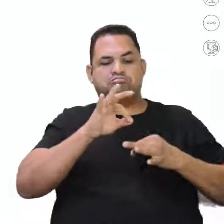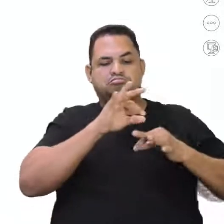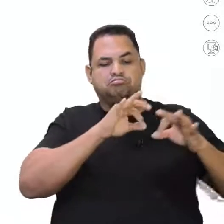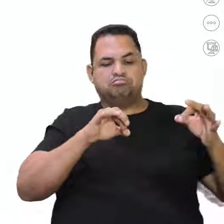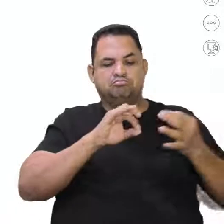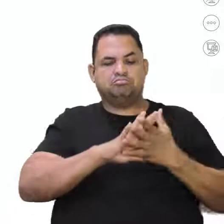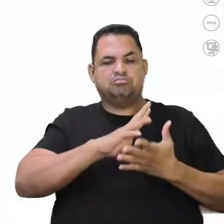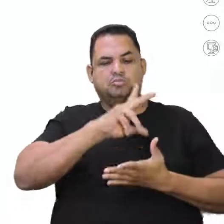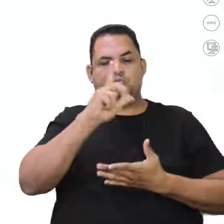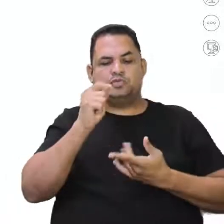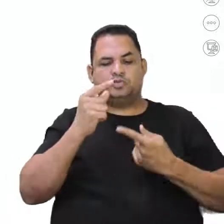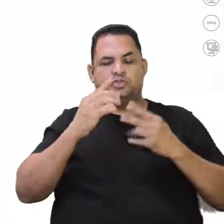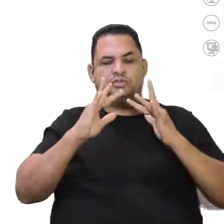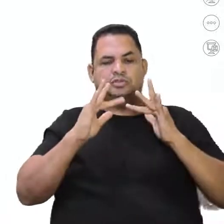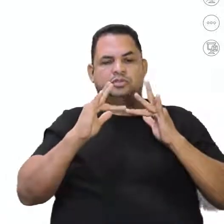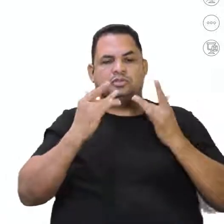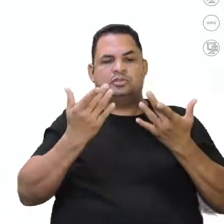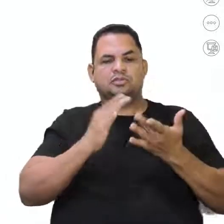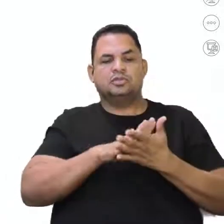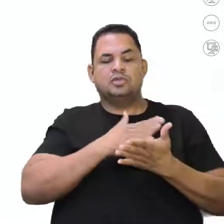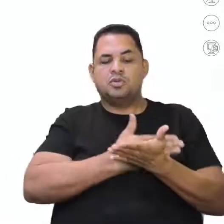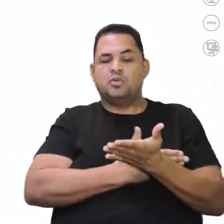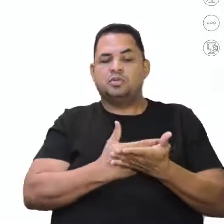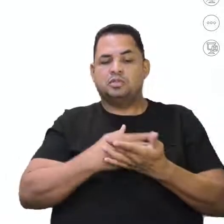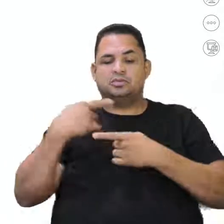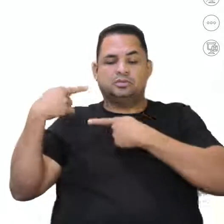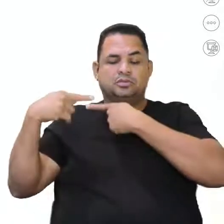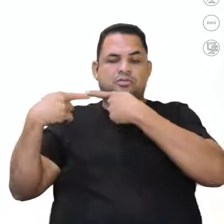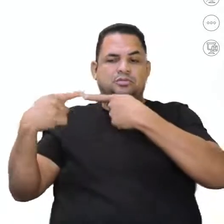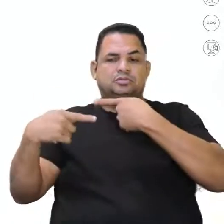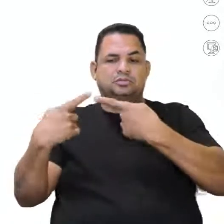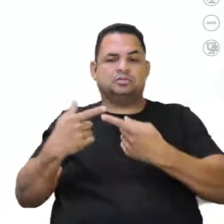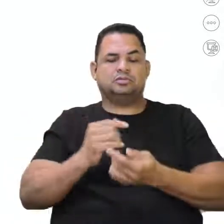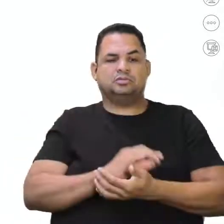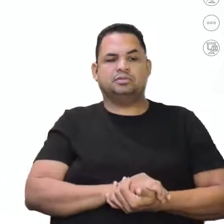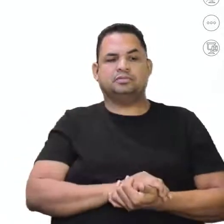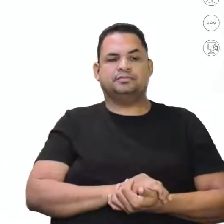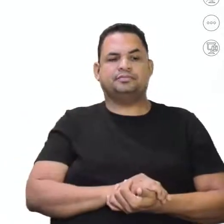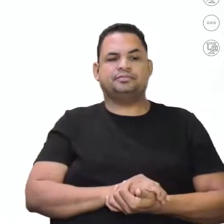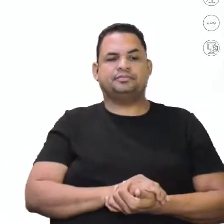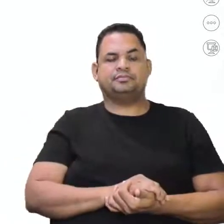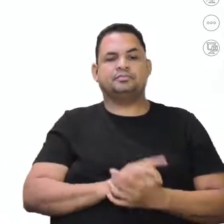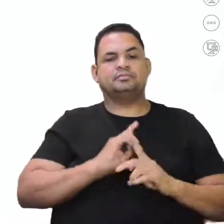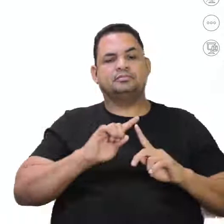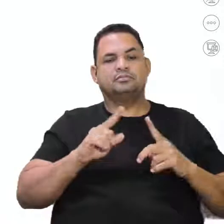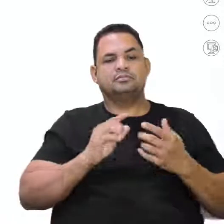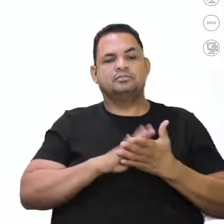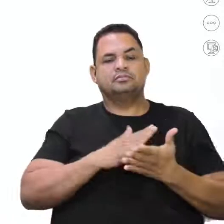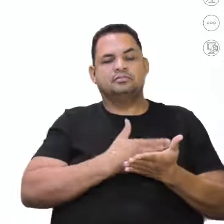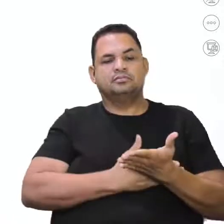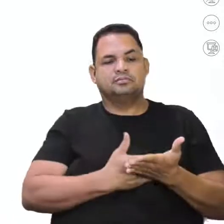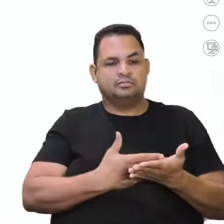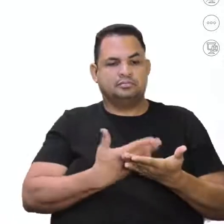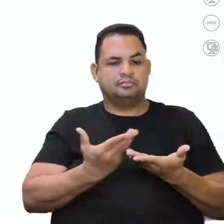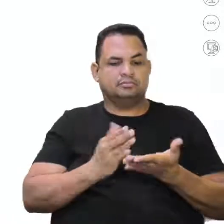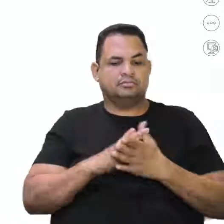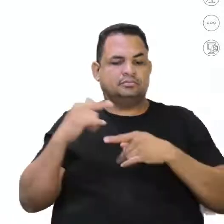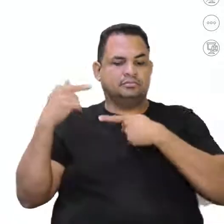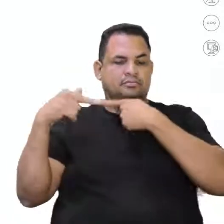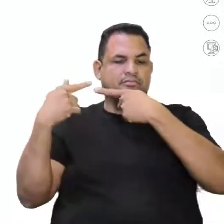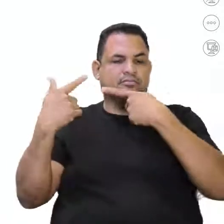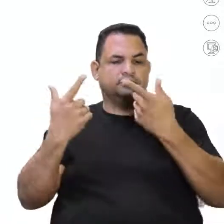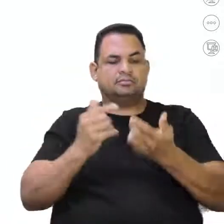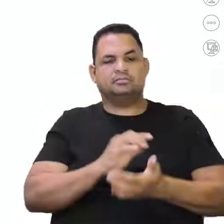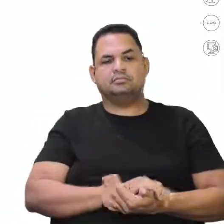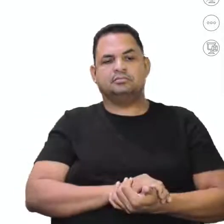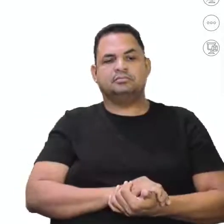Namorados, somente, tá? É um costume lá. Enfim, eu não sei se realmente isso é 100%, mas é um costume, nem todo mundo precisa seguir,